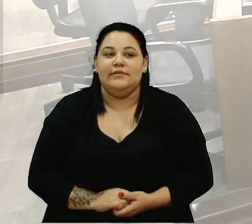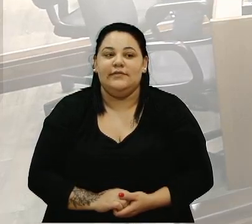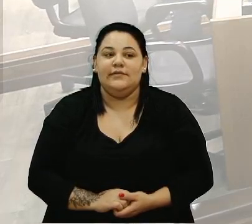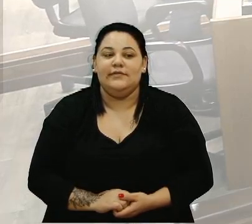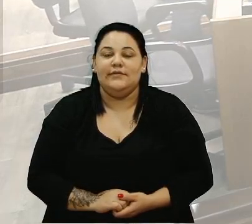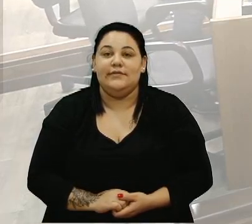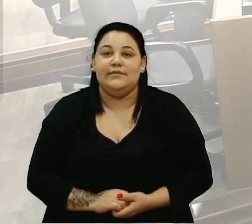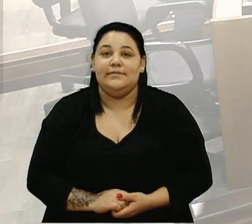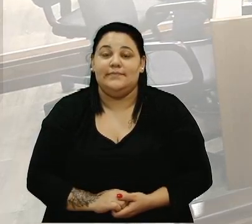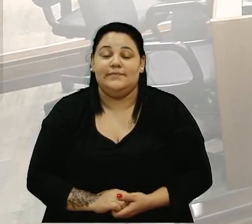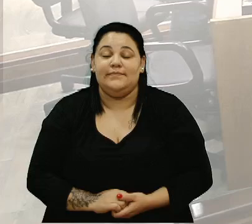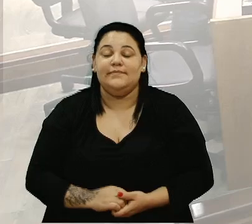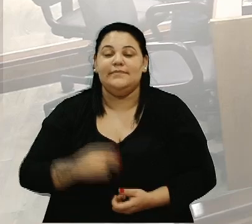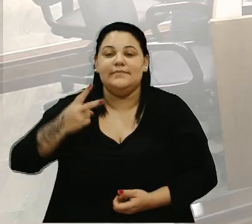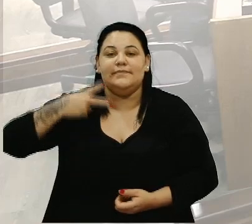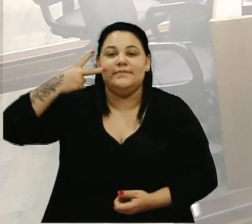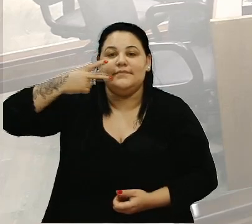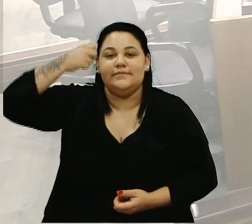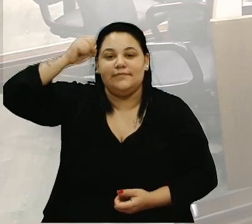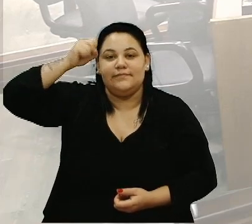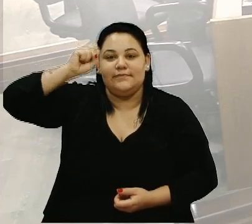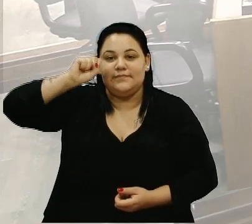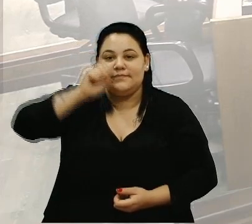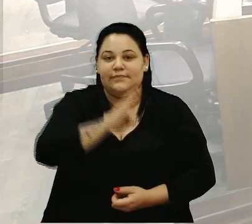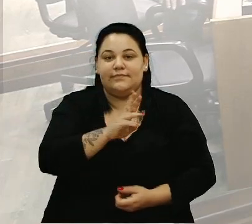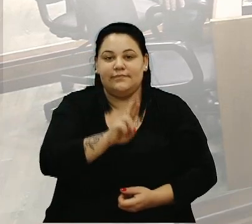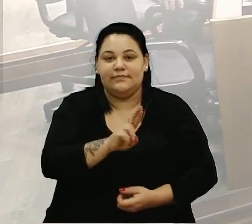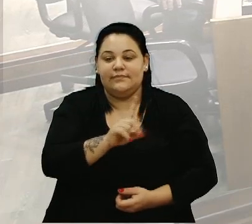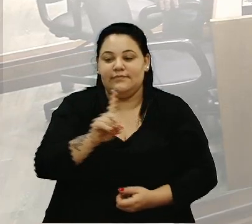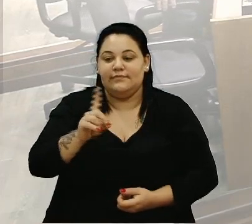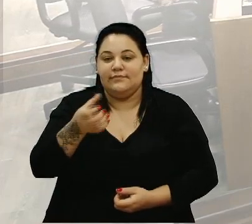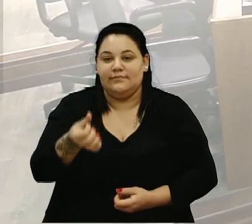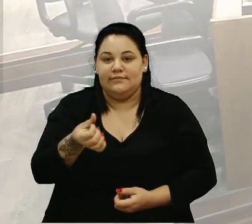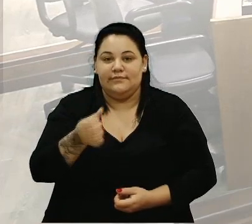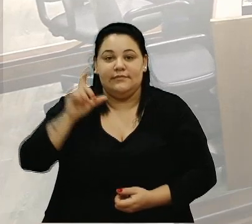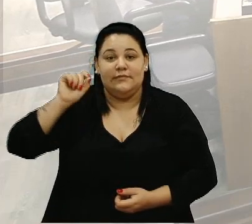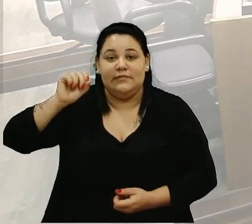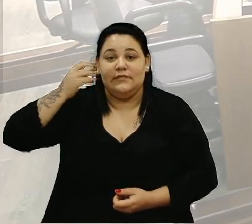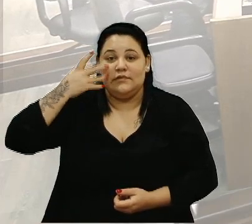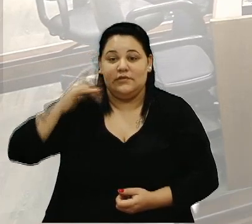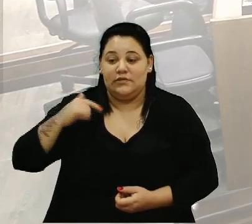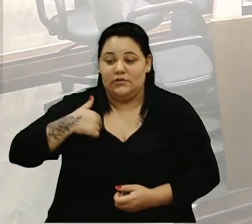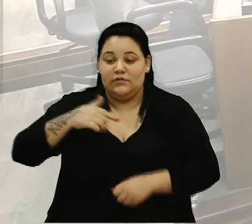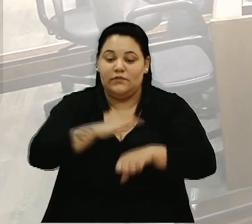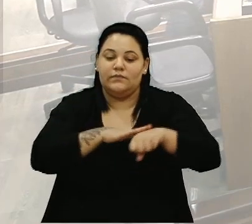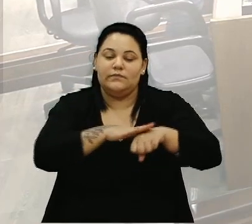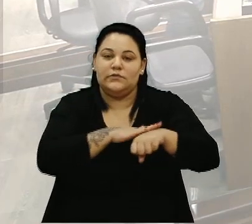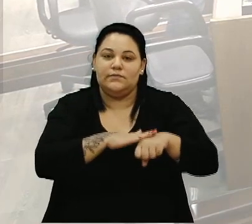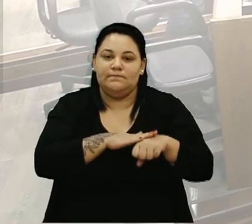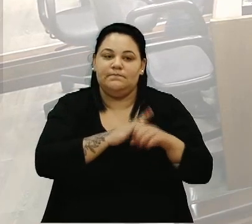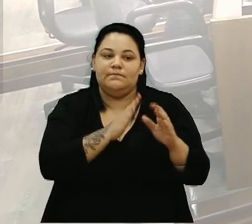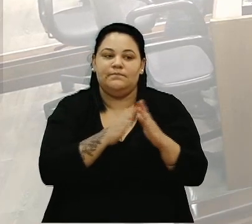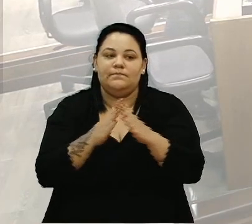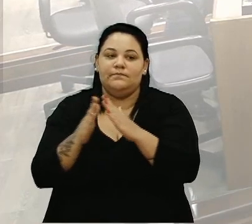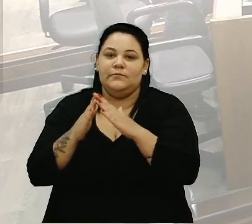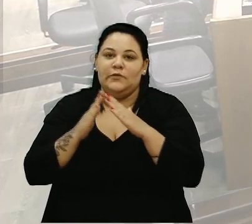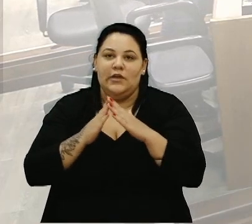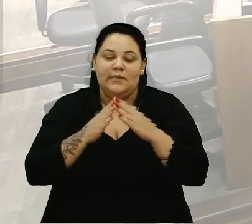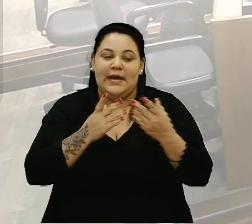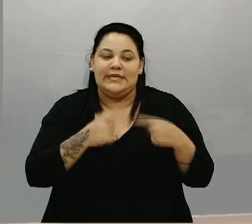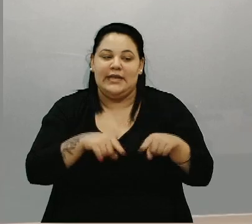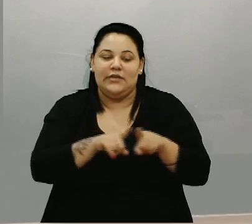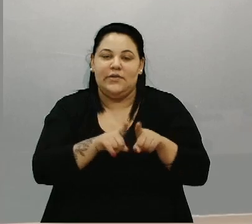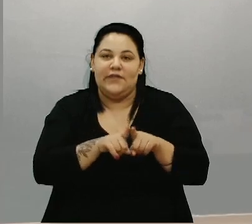Pegando o gancho do vereador Xuxa na BR-116, eu até esses dias estava conversando com os moradores lá do Planalto. Tem